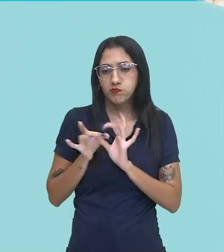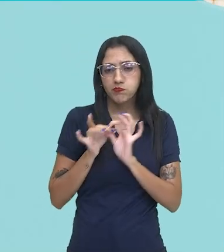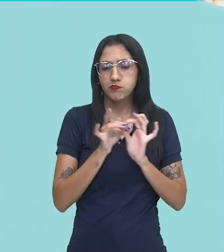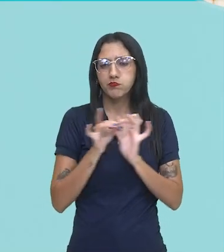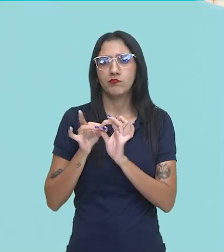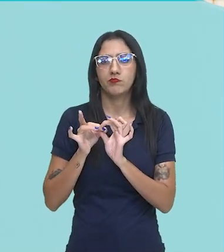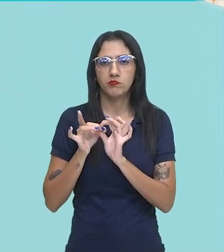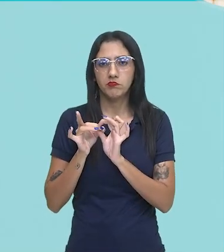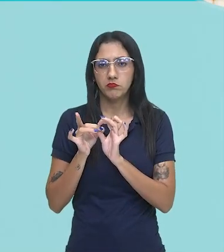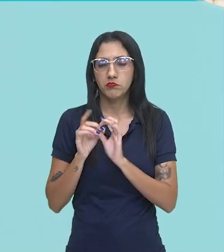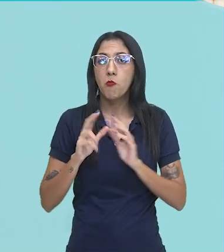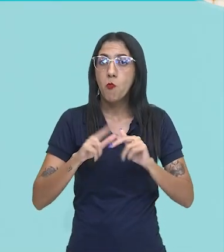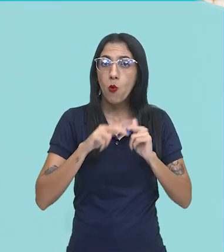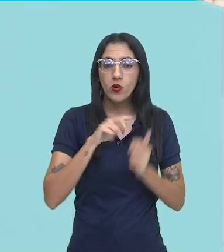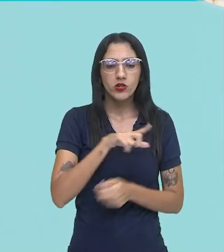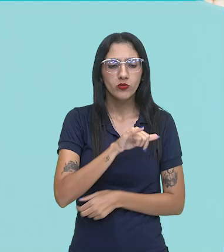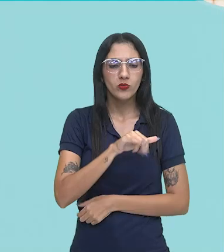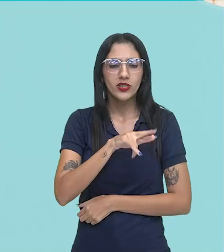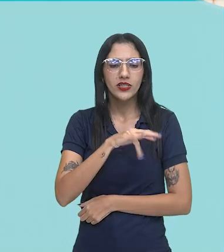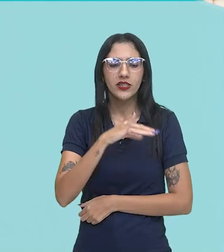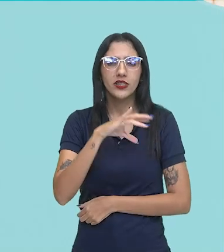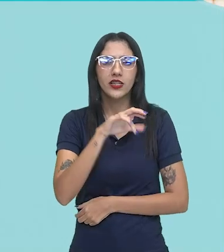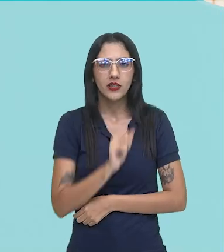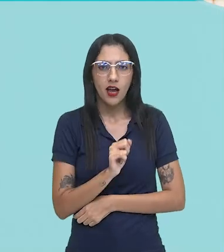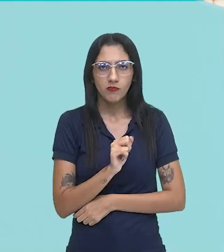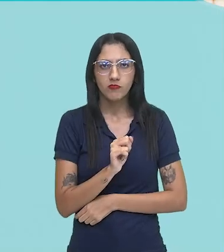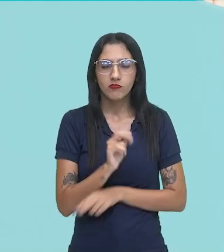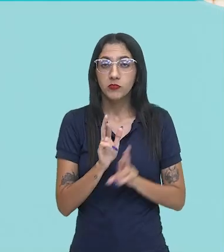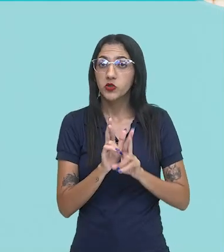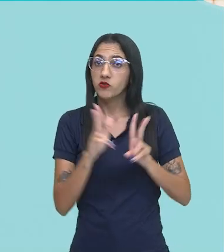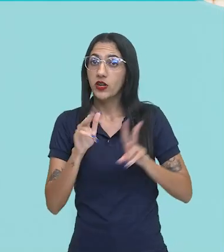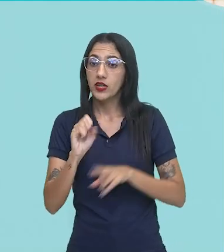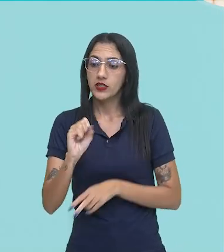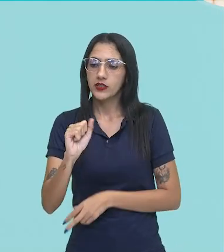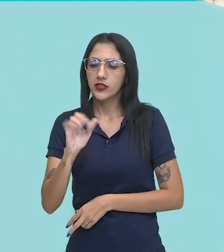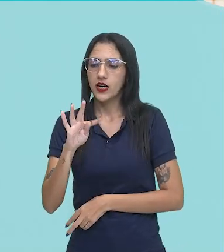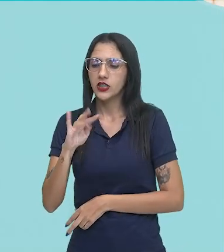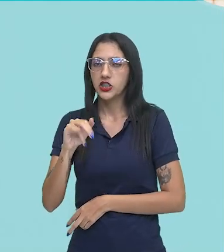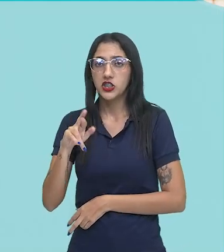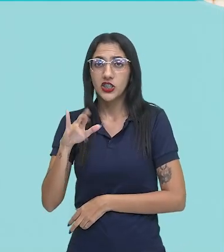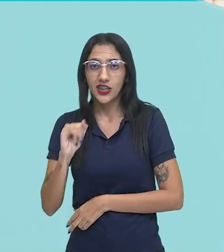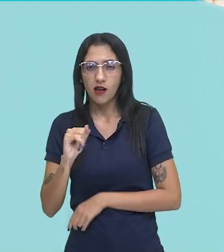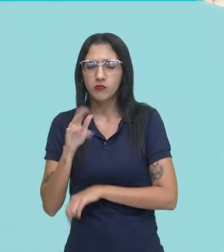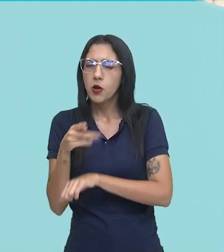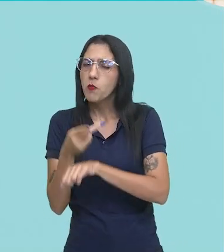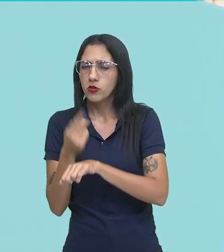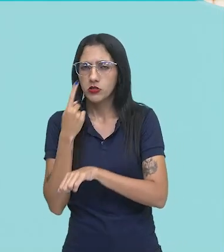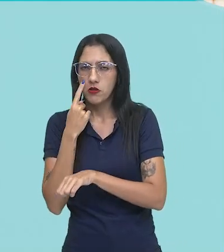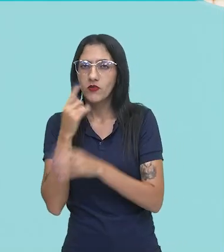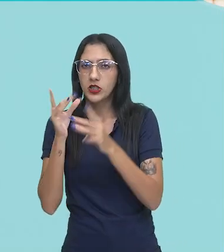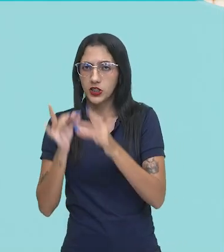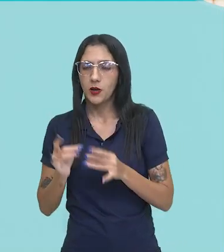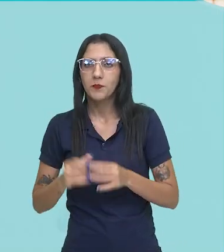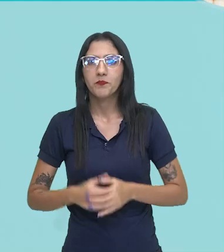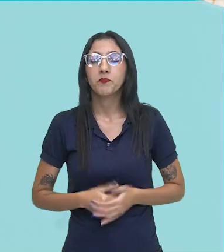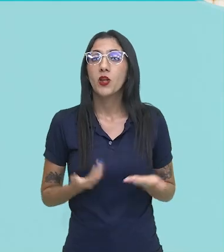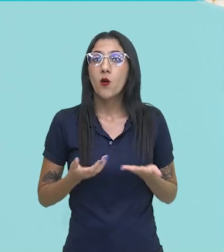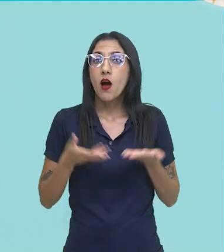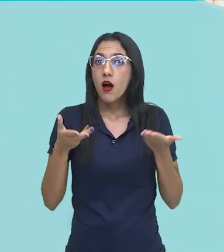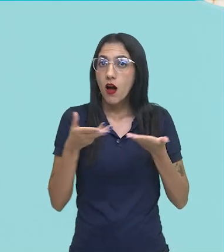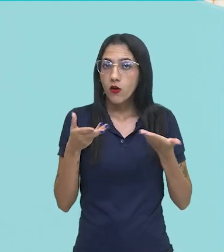isso, lírica, diferente da satírica, que a gente vai ver daqui a pouco. Então, vamos conhecer